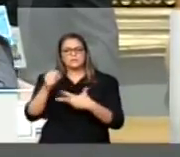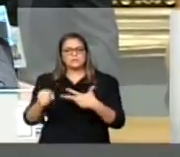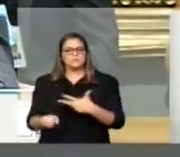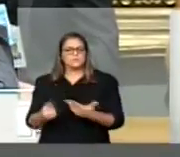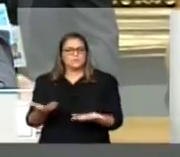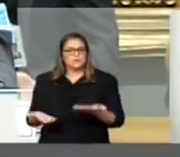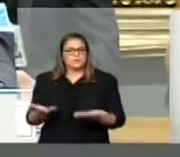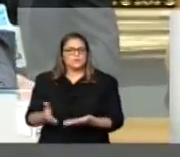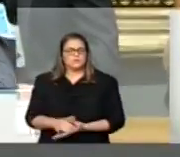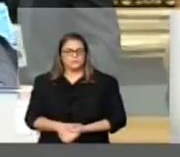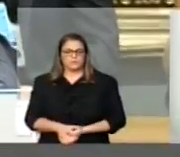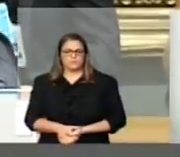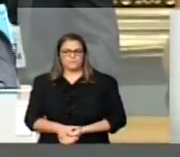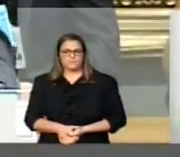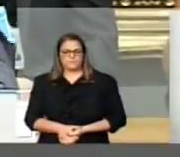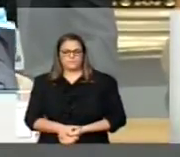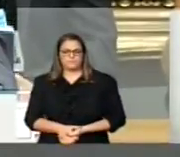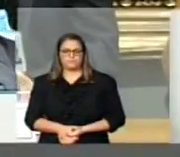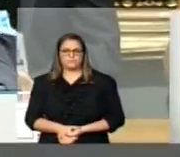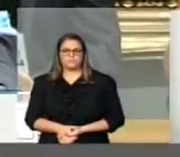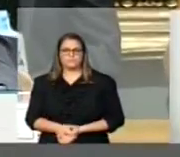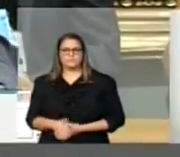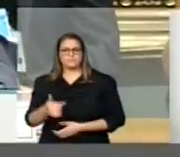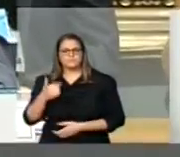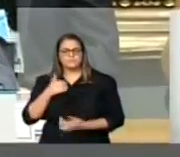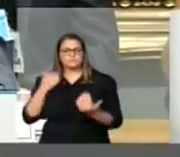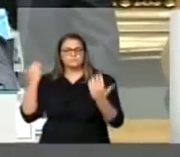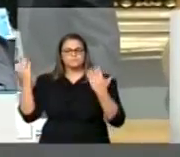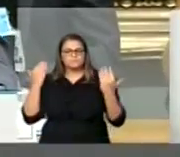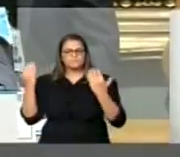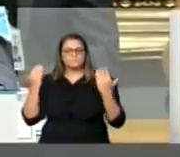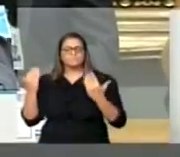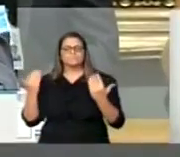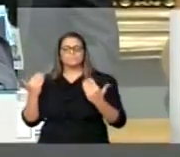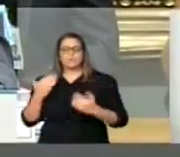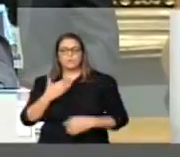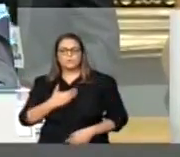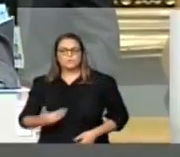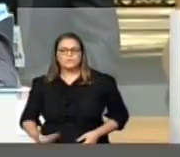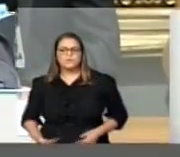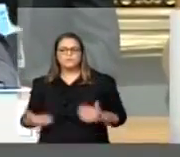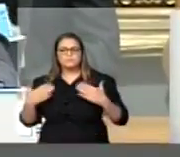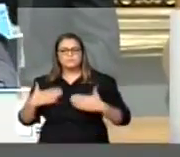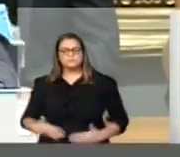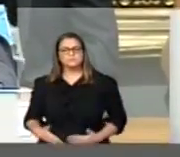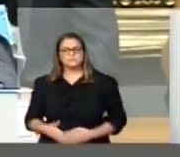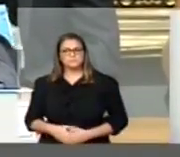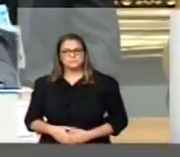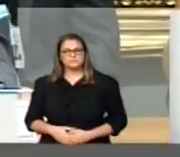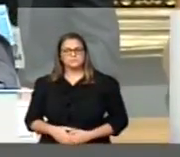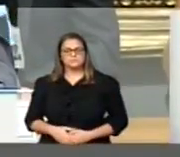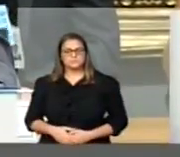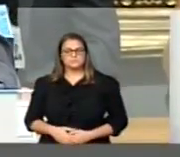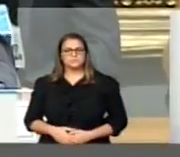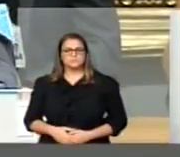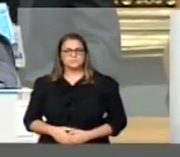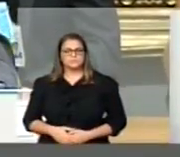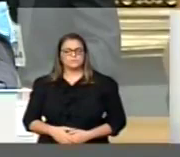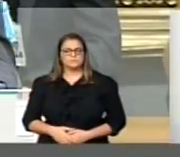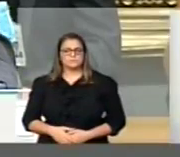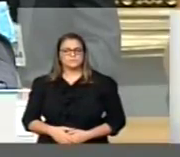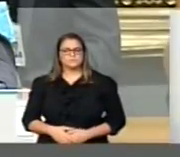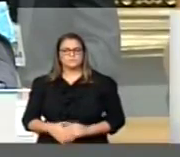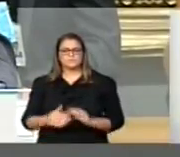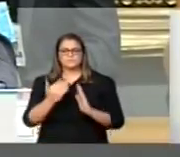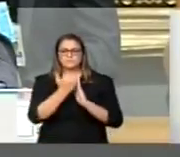valendo-me de analogia utilizada pelo governo ao longo dos trabalhos dessa comissão, quem aprova a tal, entre aspas,